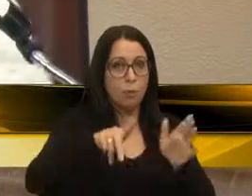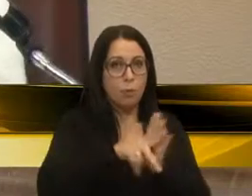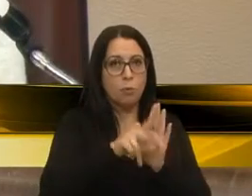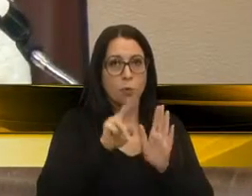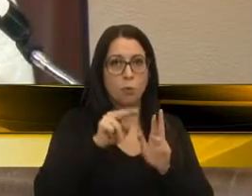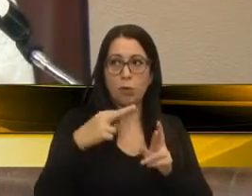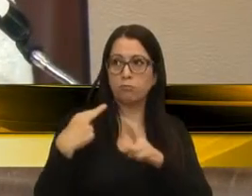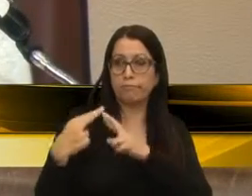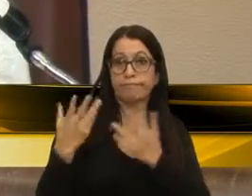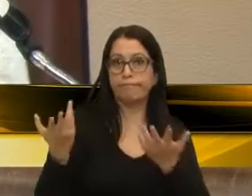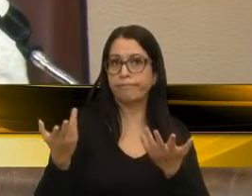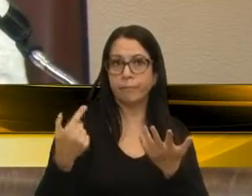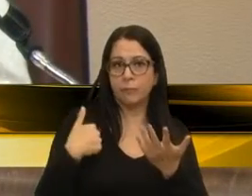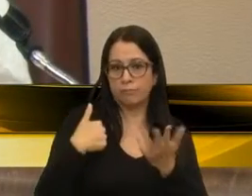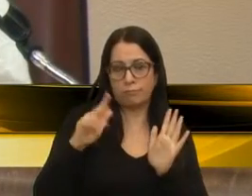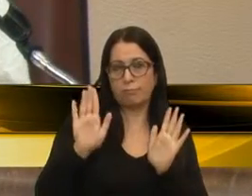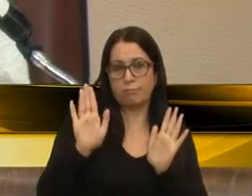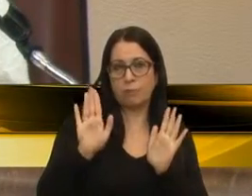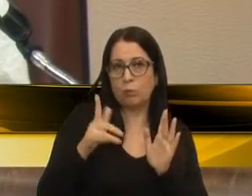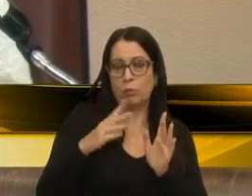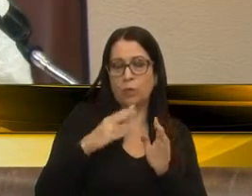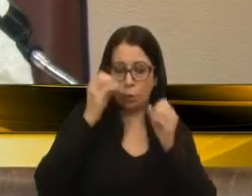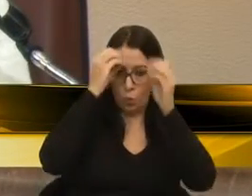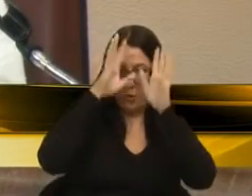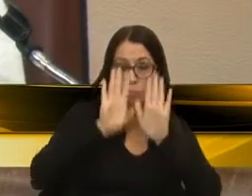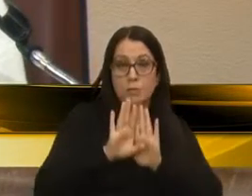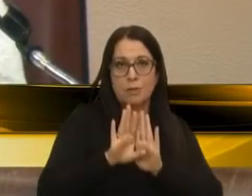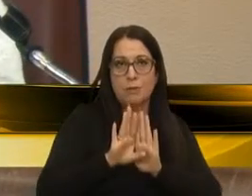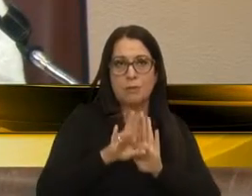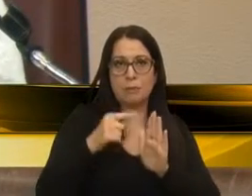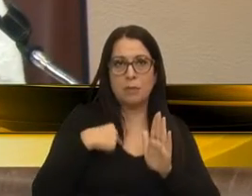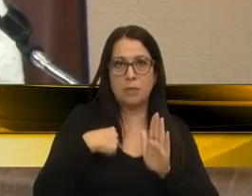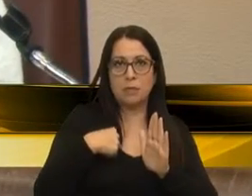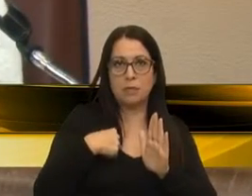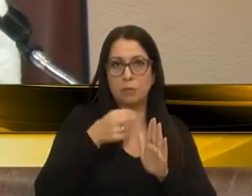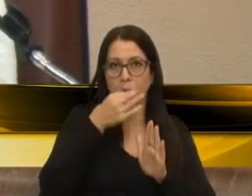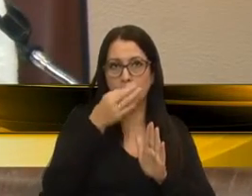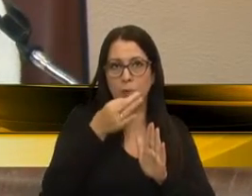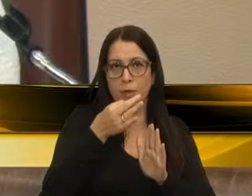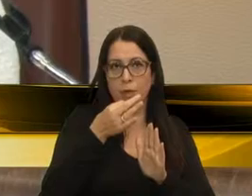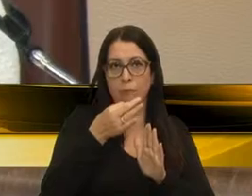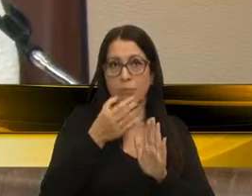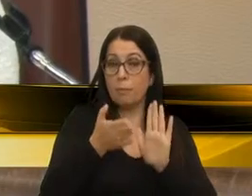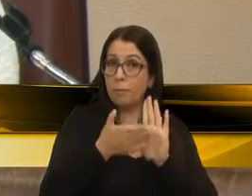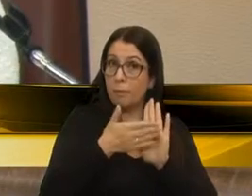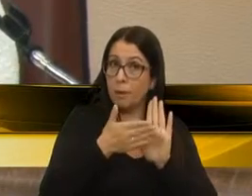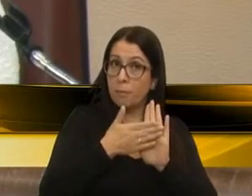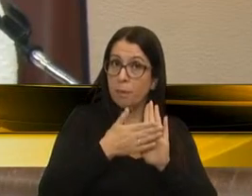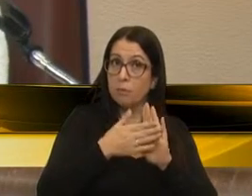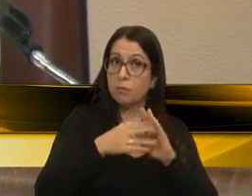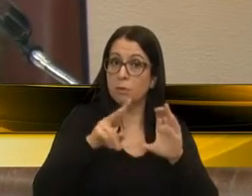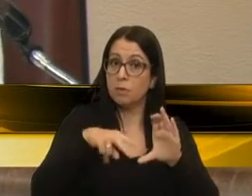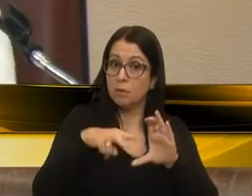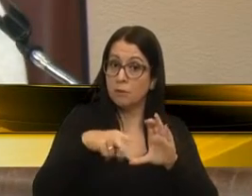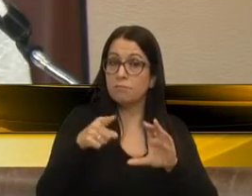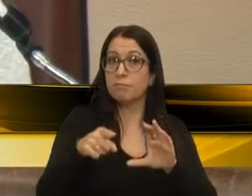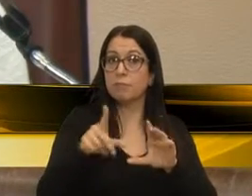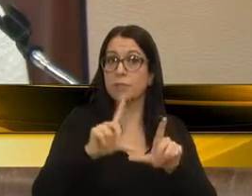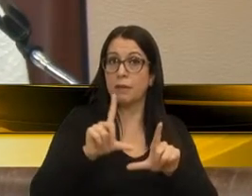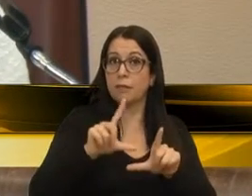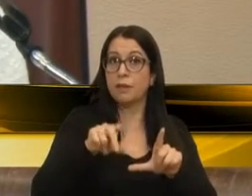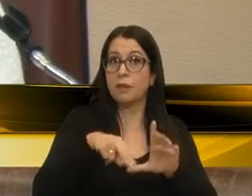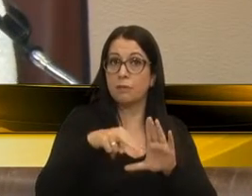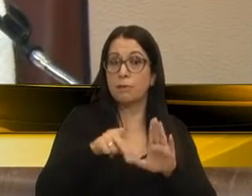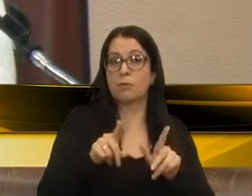relacionei, né? Não sou desse. Não tenho esse conhecimento. Então, eu sugiro, como até uma pauta para a TV Câmara, um programa sobre